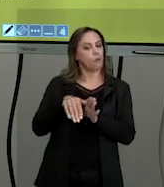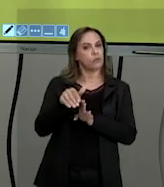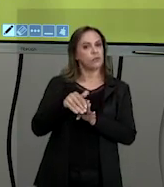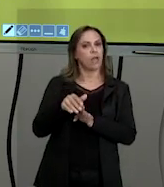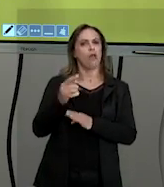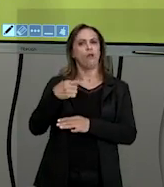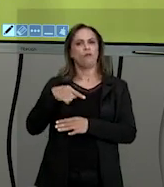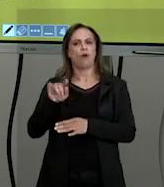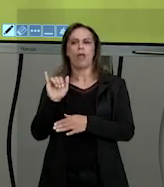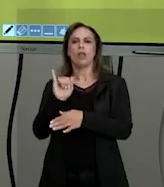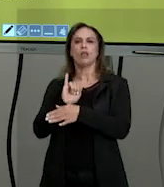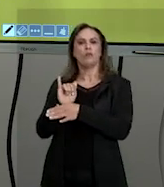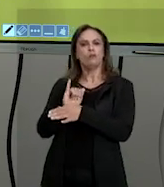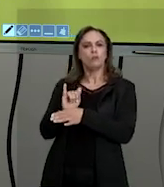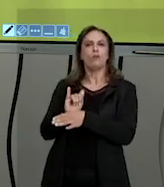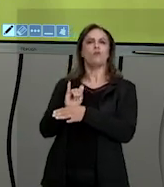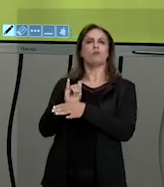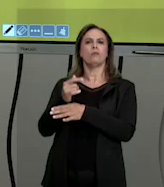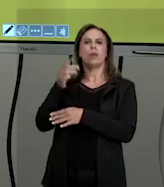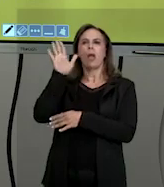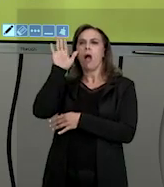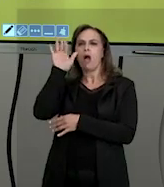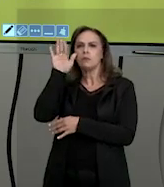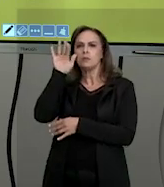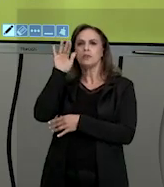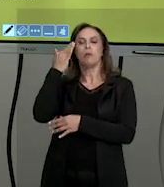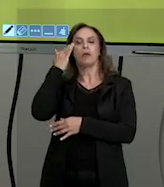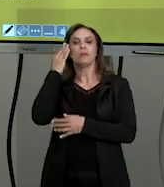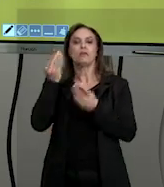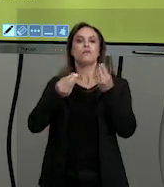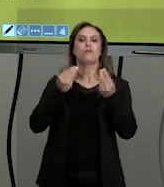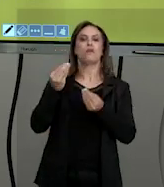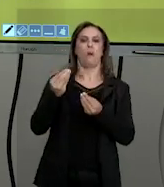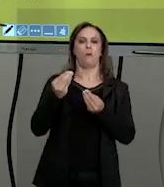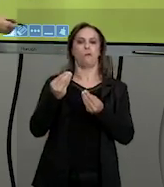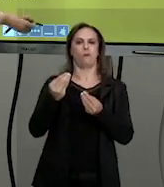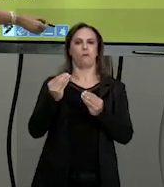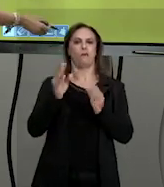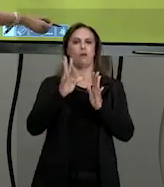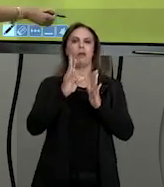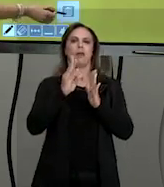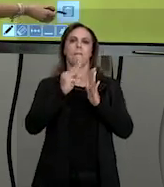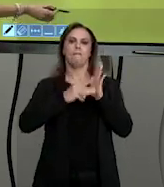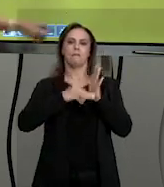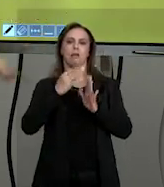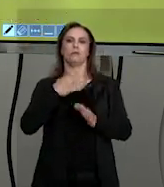que se faz a ciência, ok? Bem,